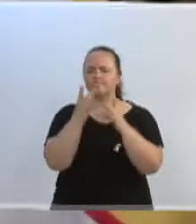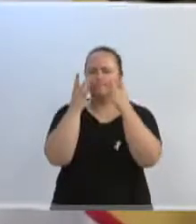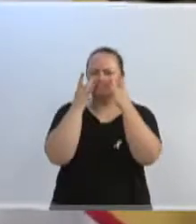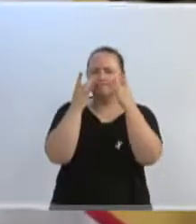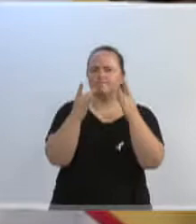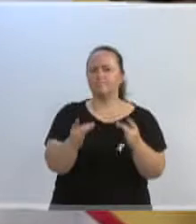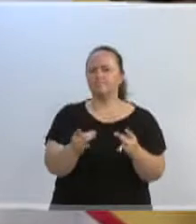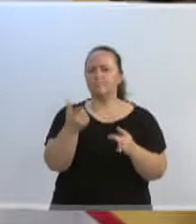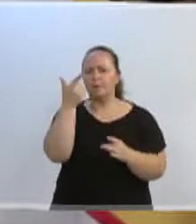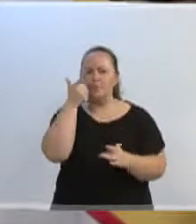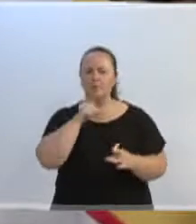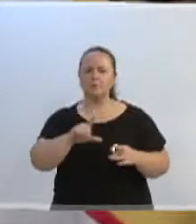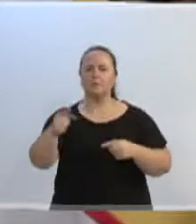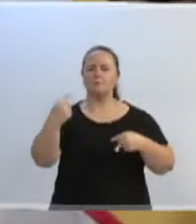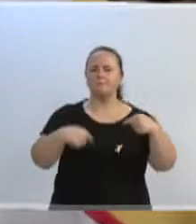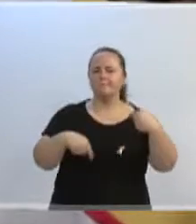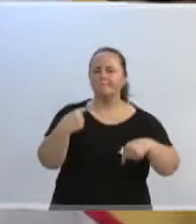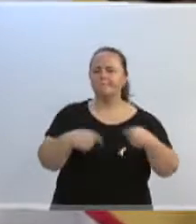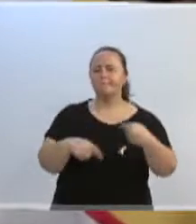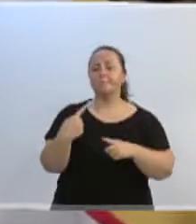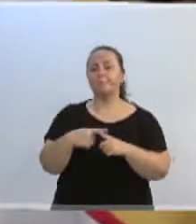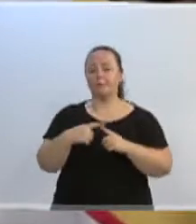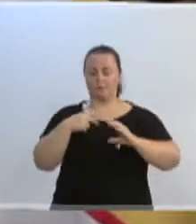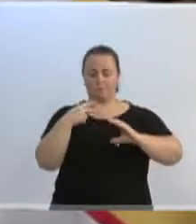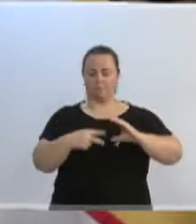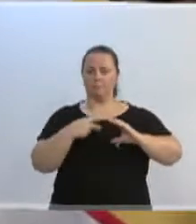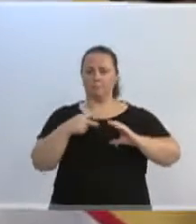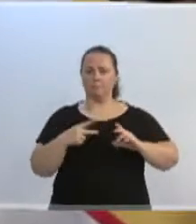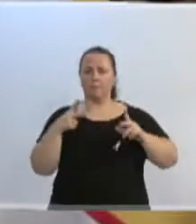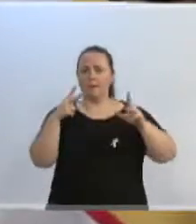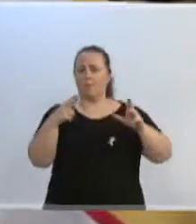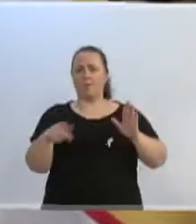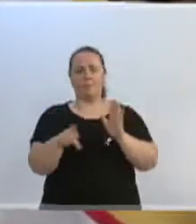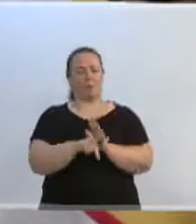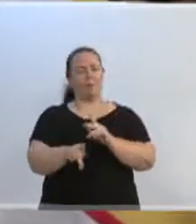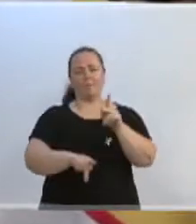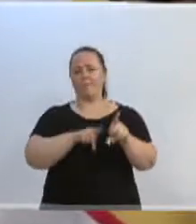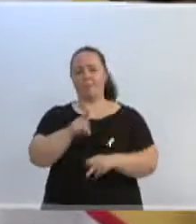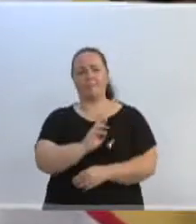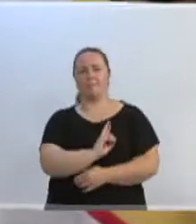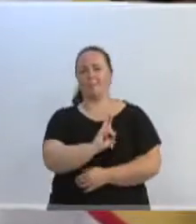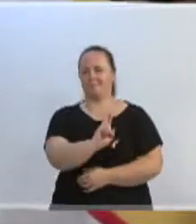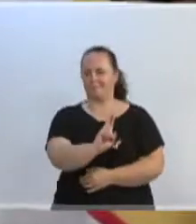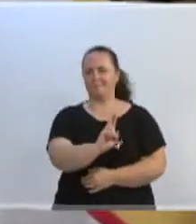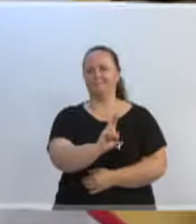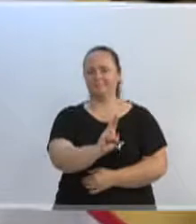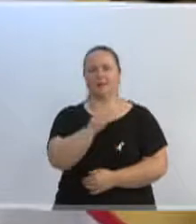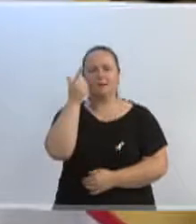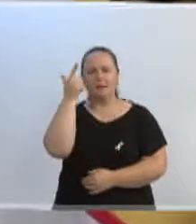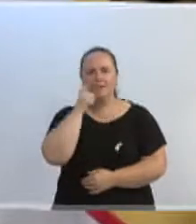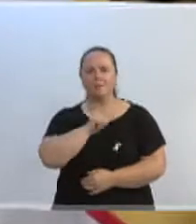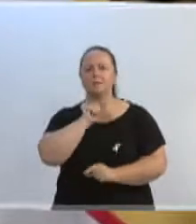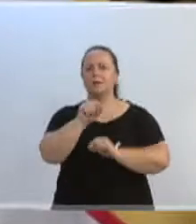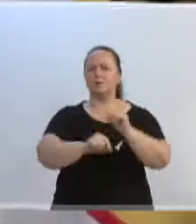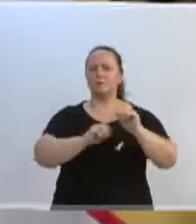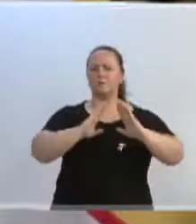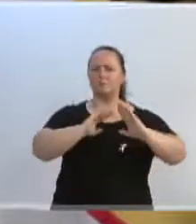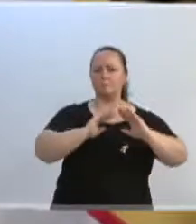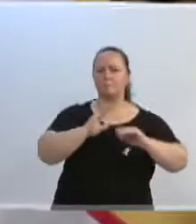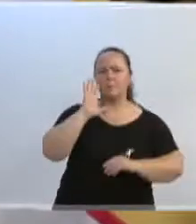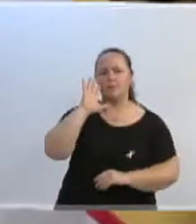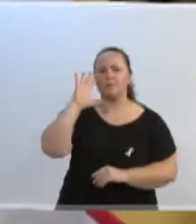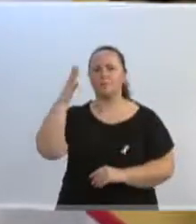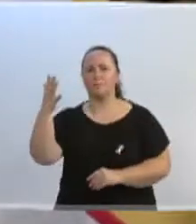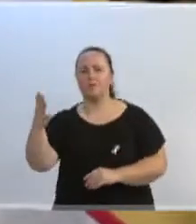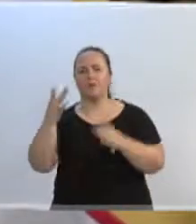e trazendo as discussões para esta casa, que se diz a Casa do Povo, e buscando auxiliar nas demandas, na busca de solução, de atenção, de